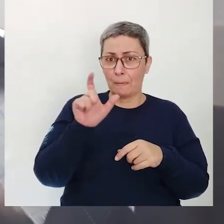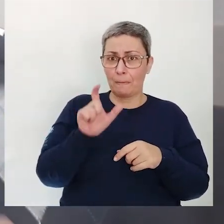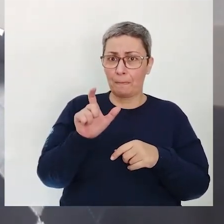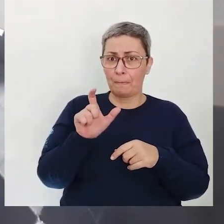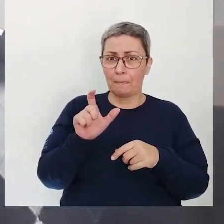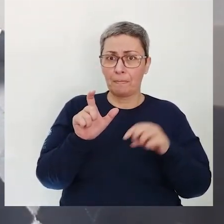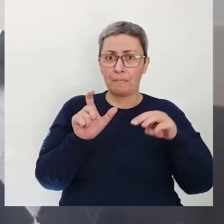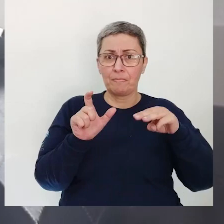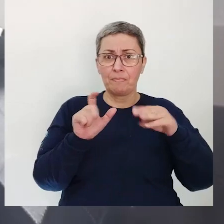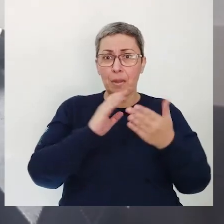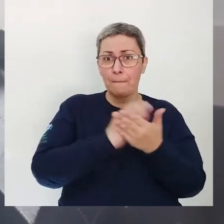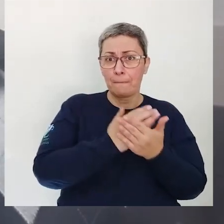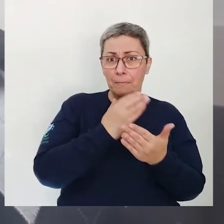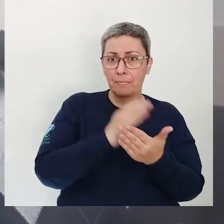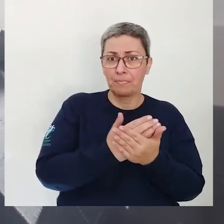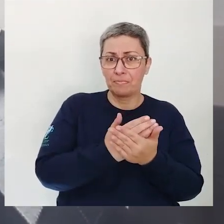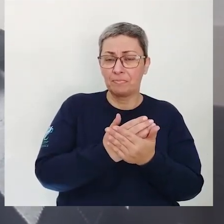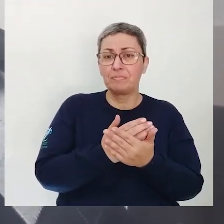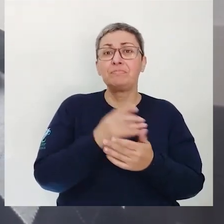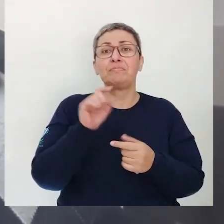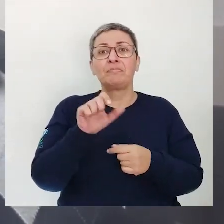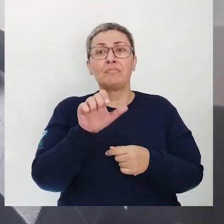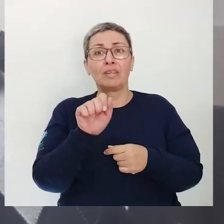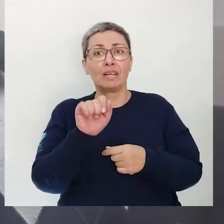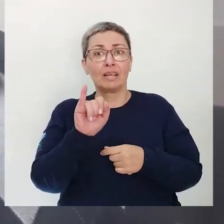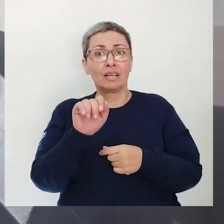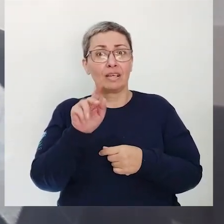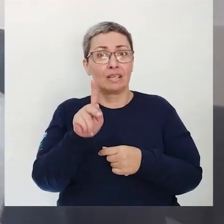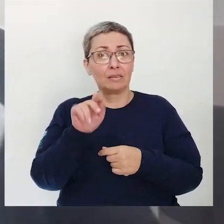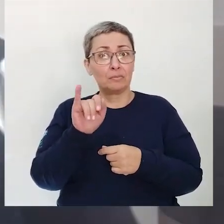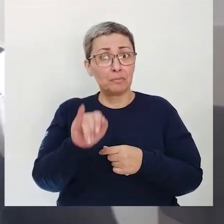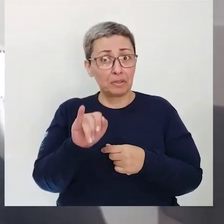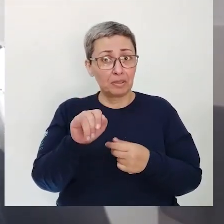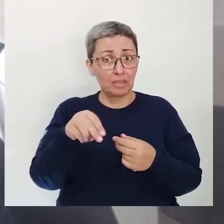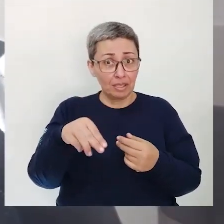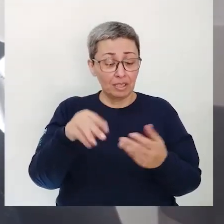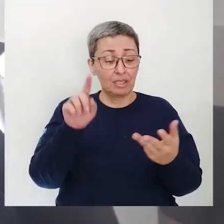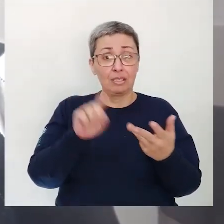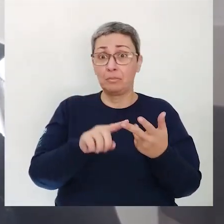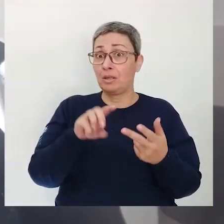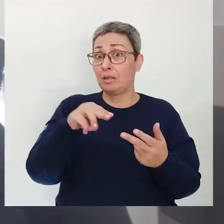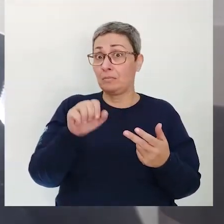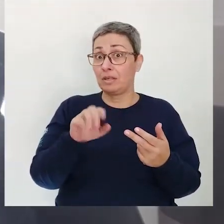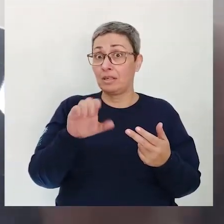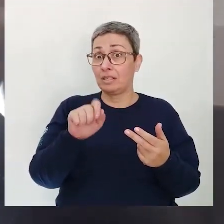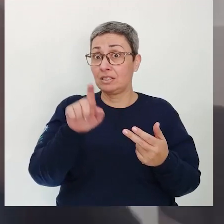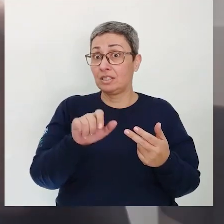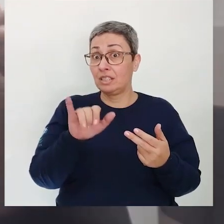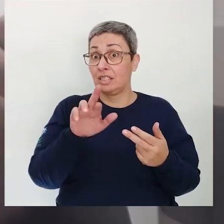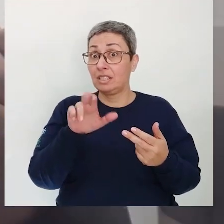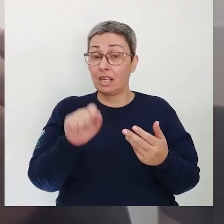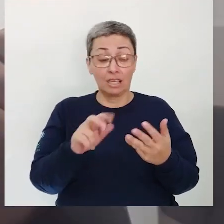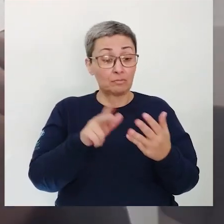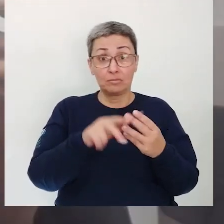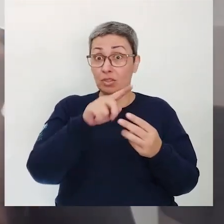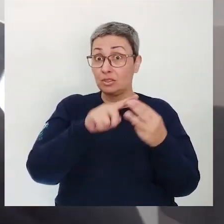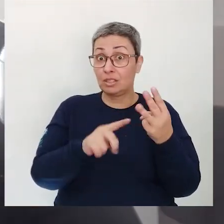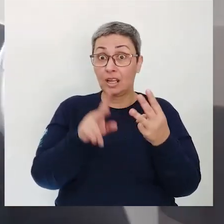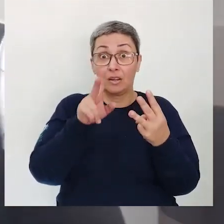palavra mandioca, aipim e macaxeira, perceberam isso? Mandioca, aipim e